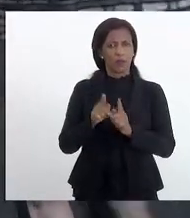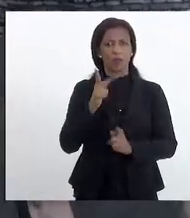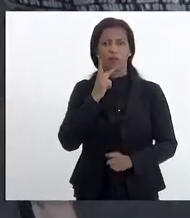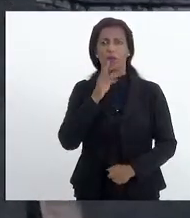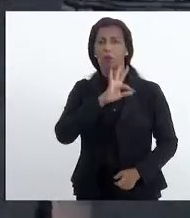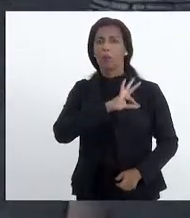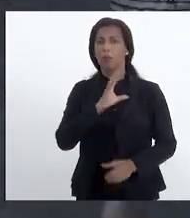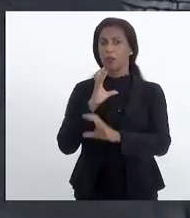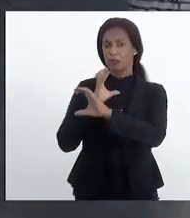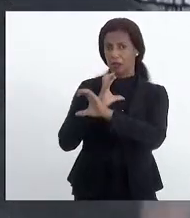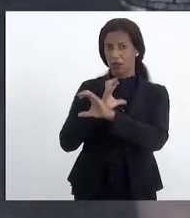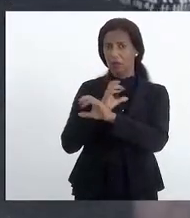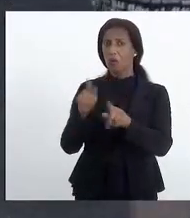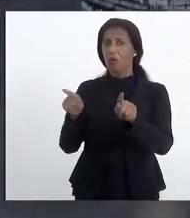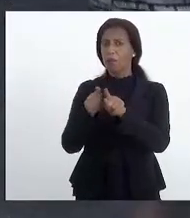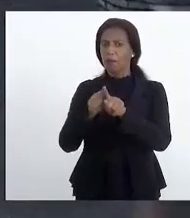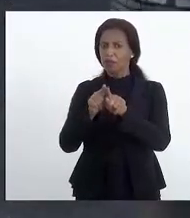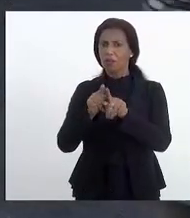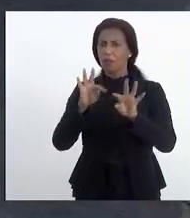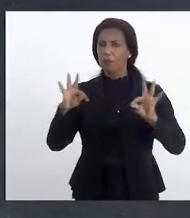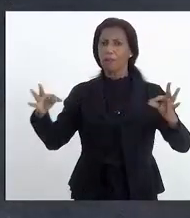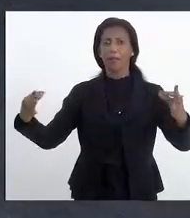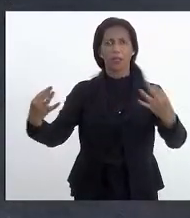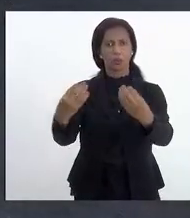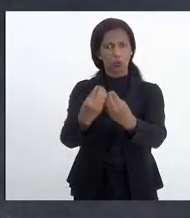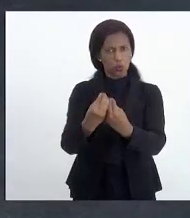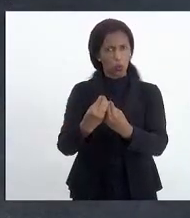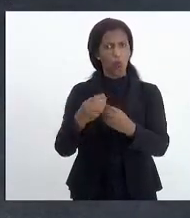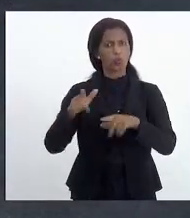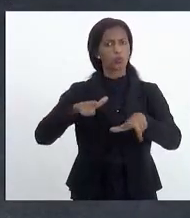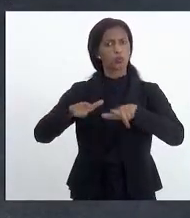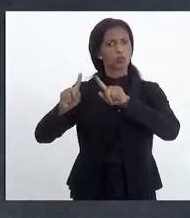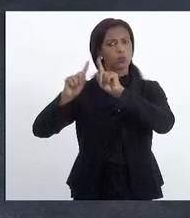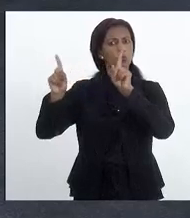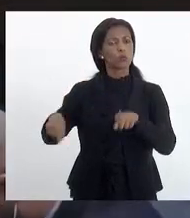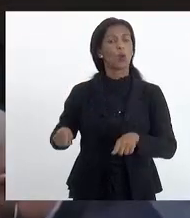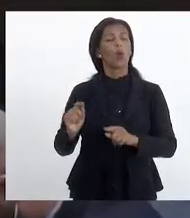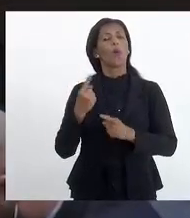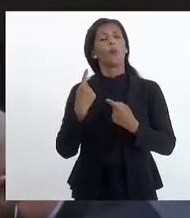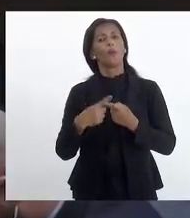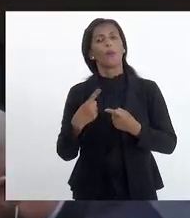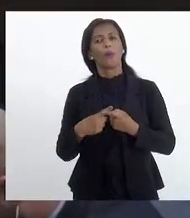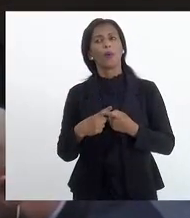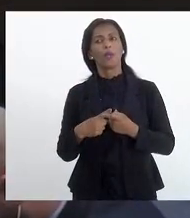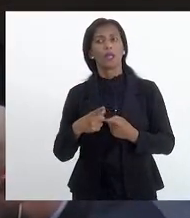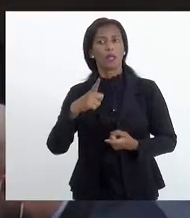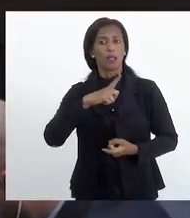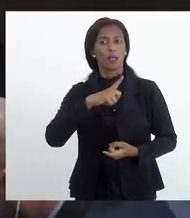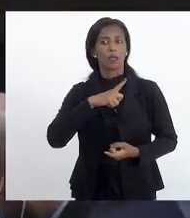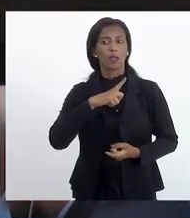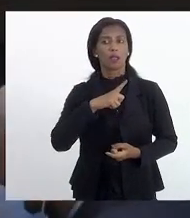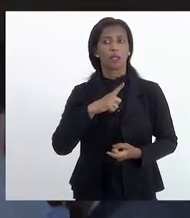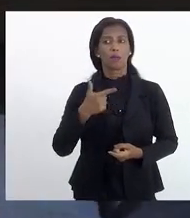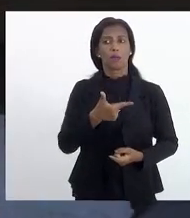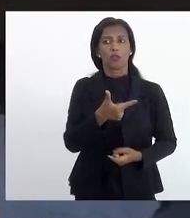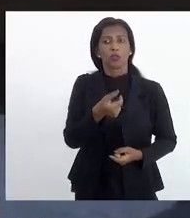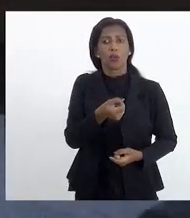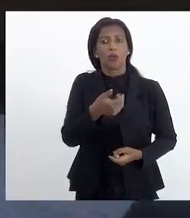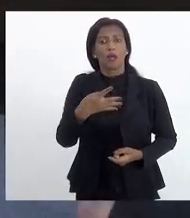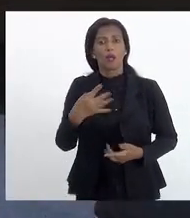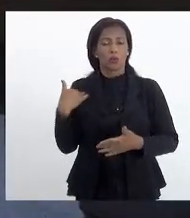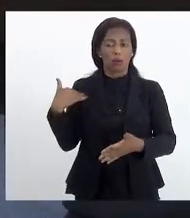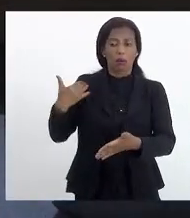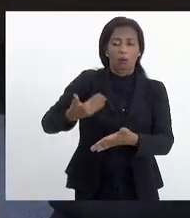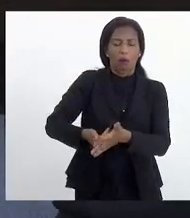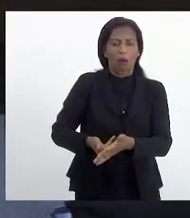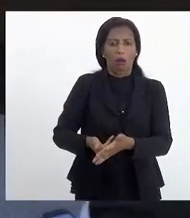Civil, mas, Marta, isso vale de modo geral para todas as categorias de serviço, porque eventualmente tenham também, de 2014 para cá,